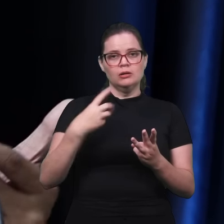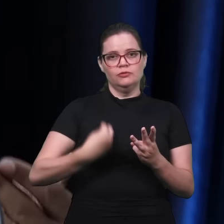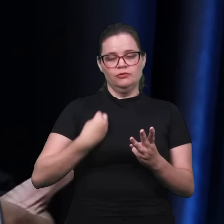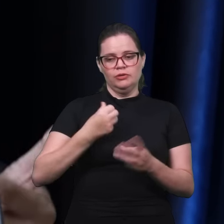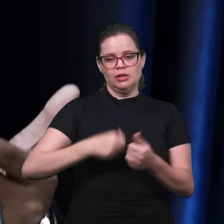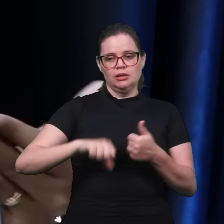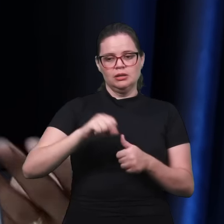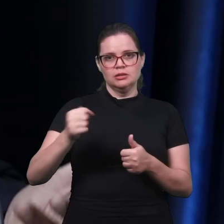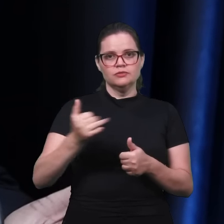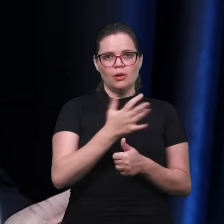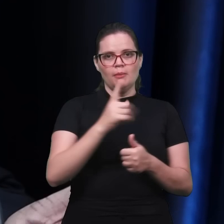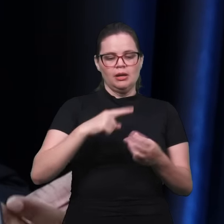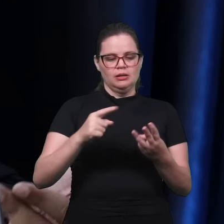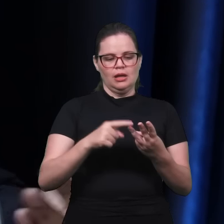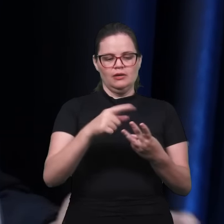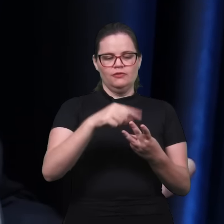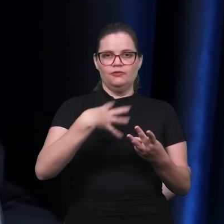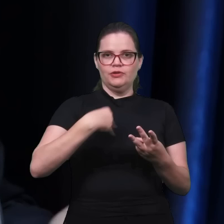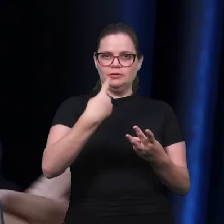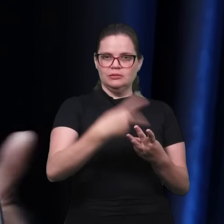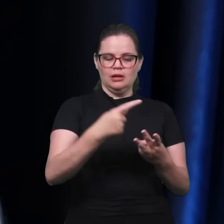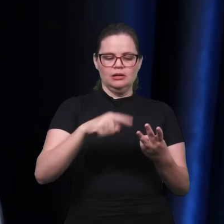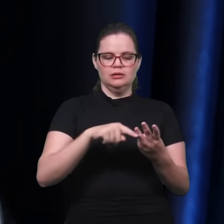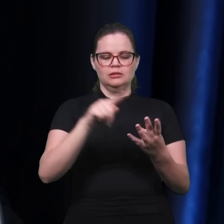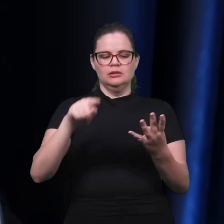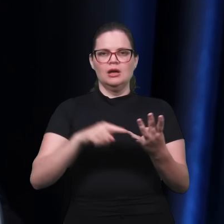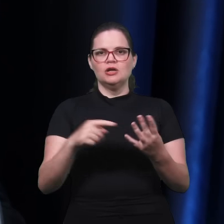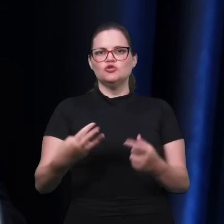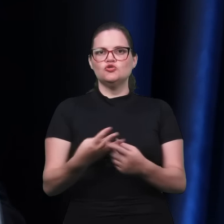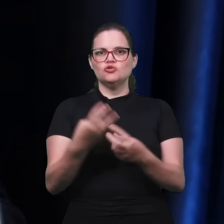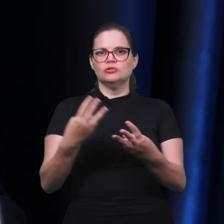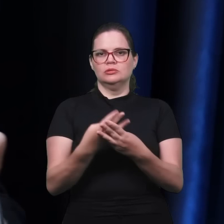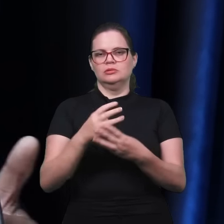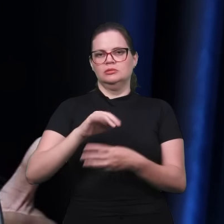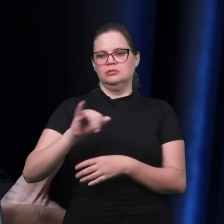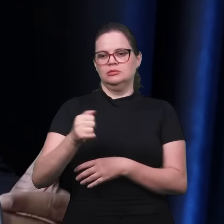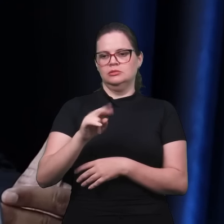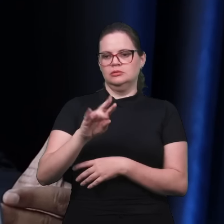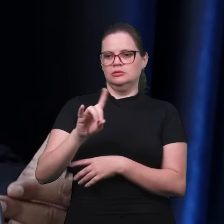vemos assim, cada um deles, Judá foi o filho que